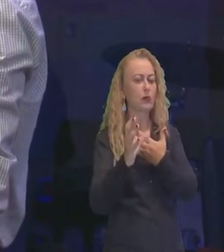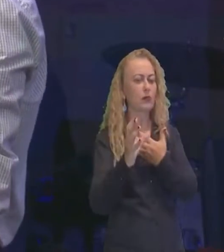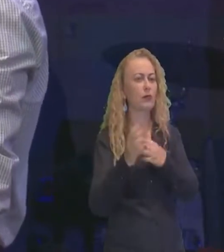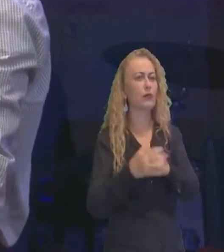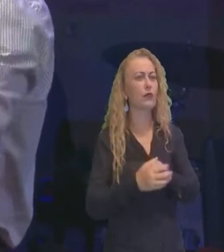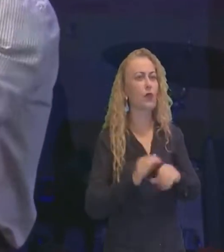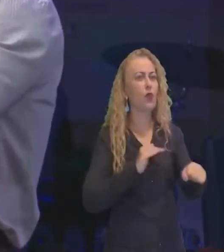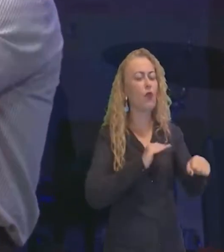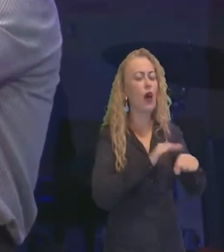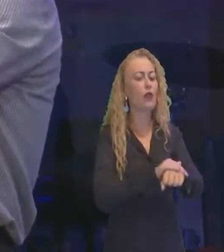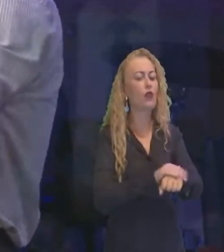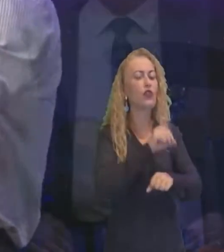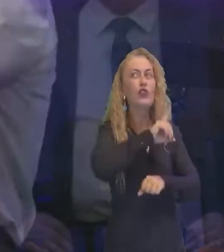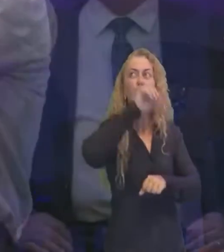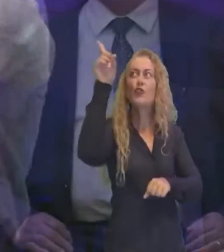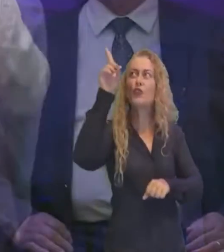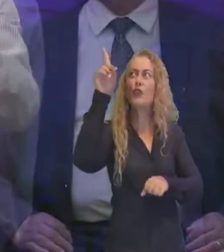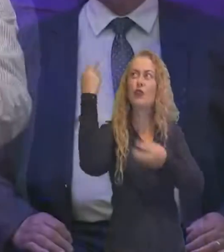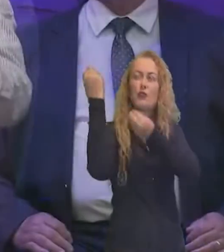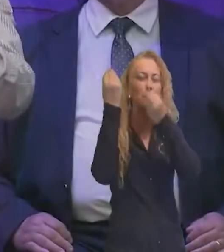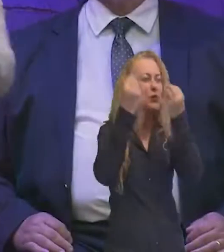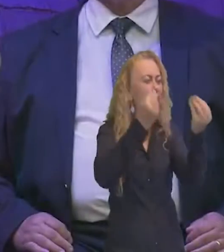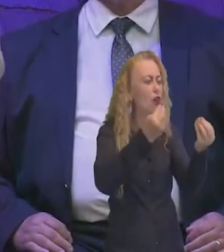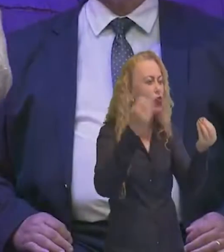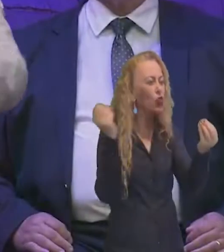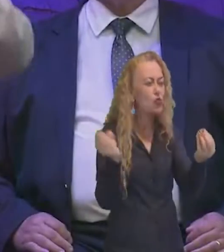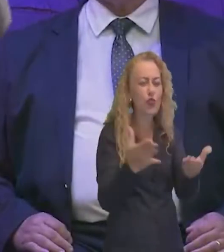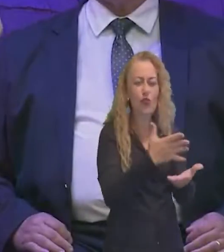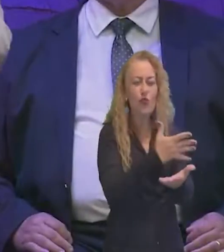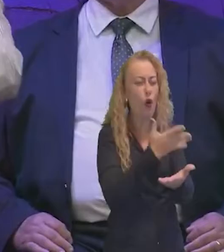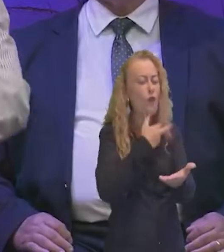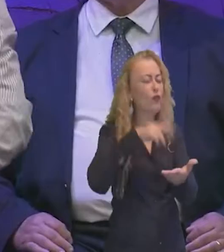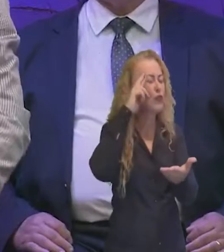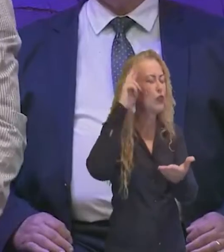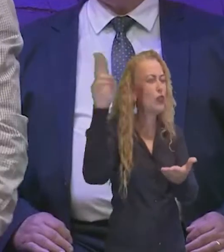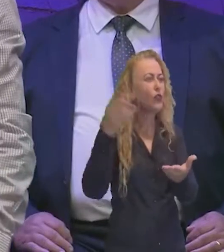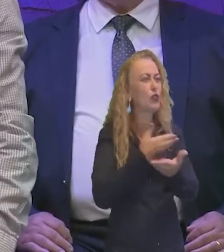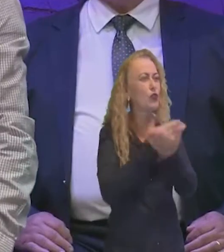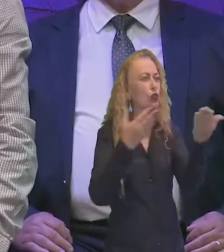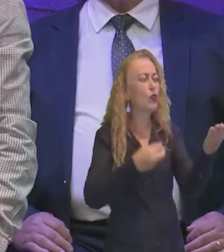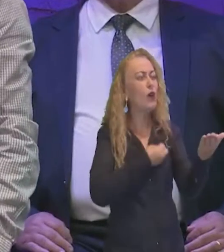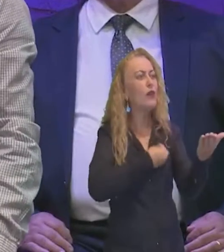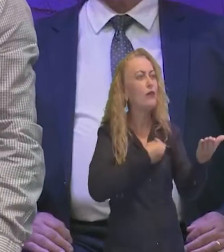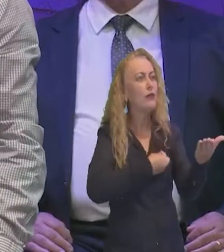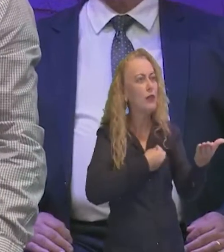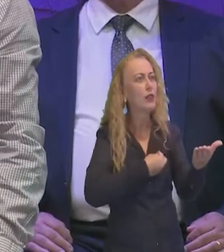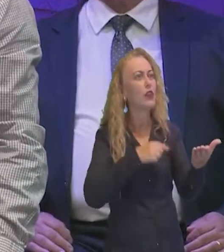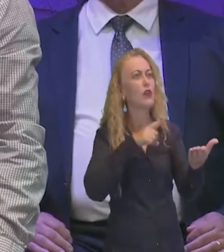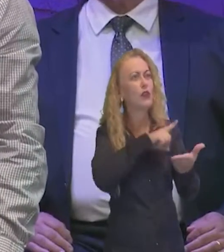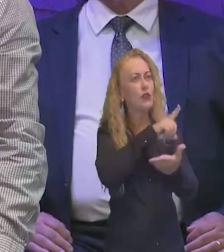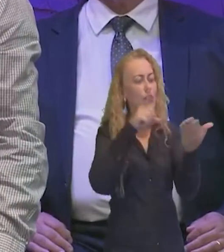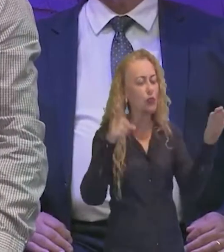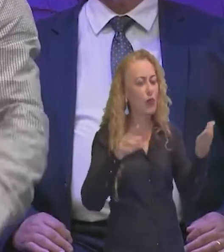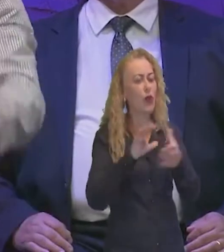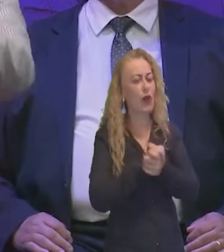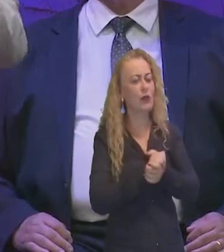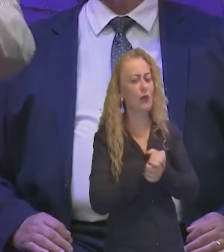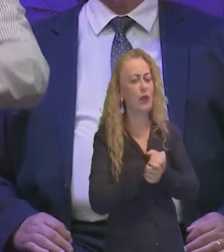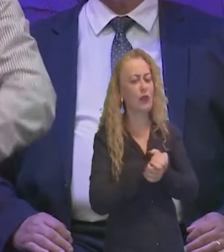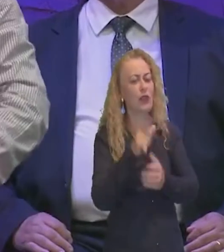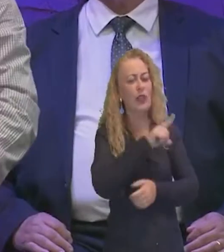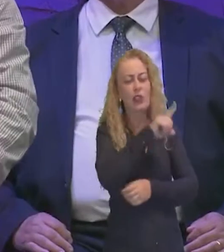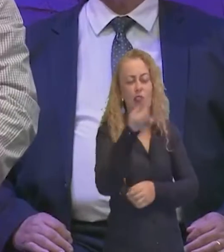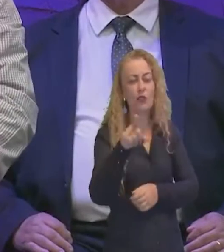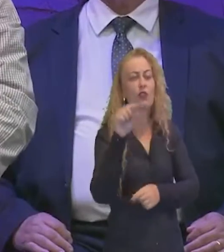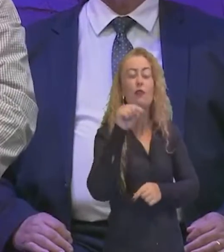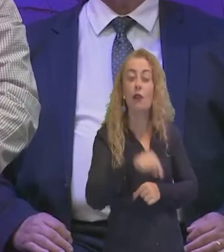uma noite em que Deus trará o novo do Senhor para a sua vida e para o seu casamento. E se você está